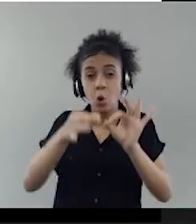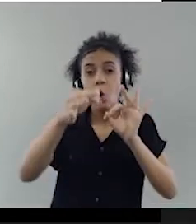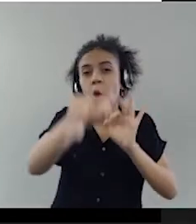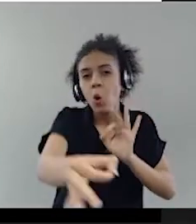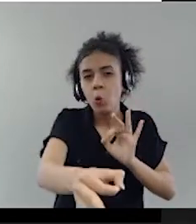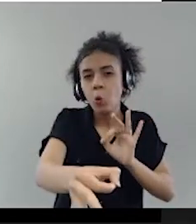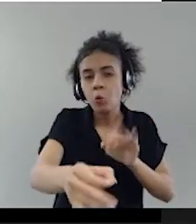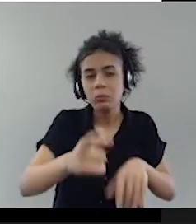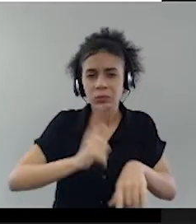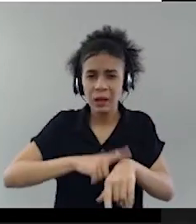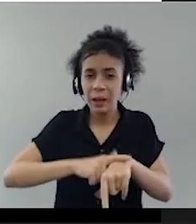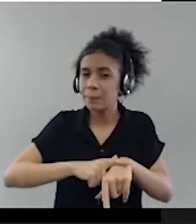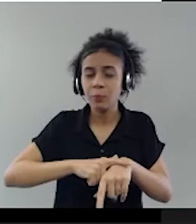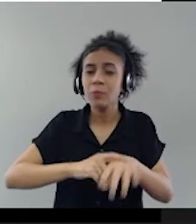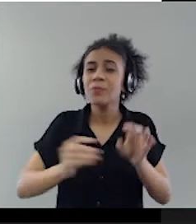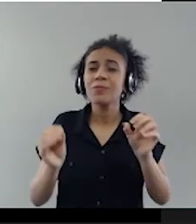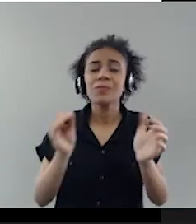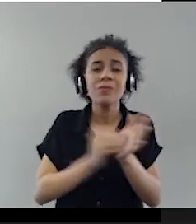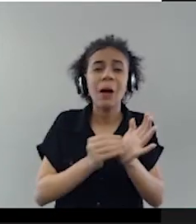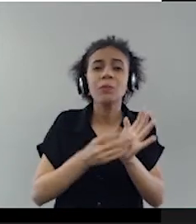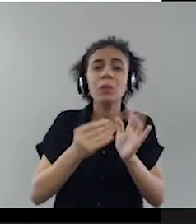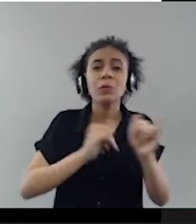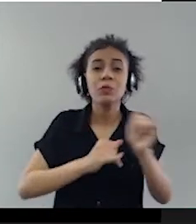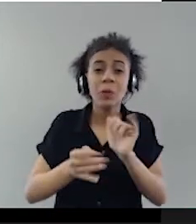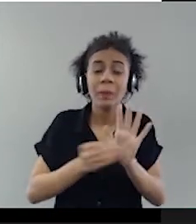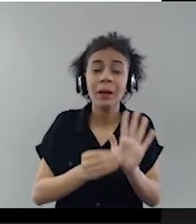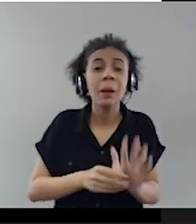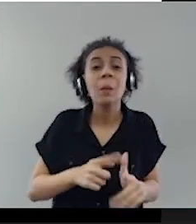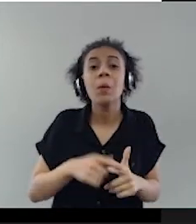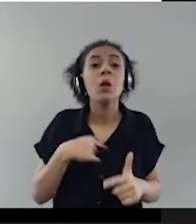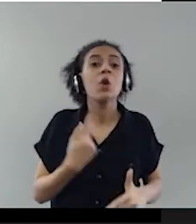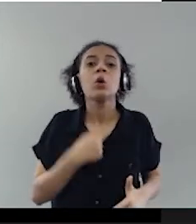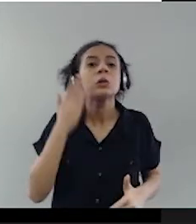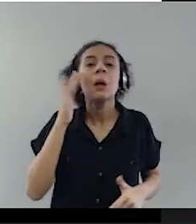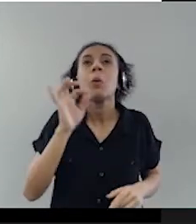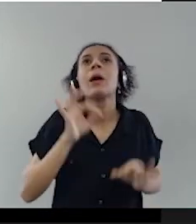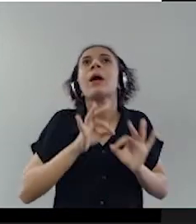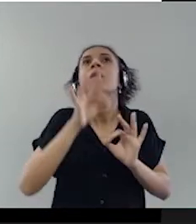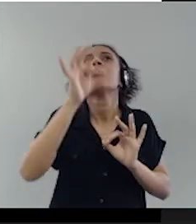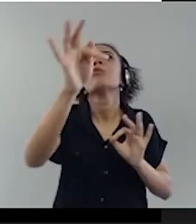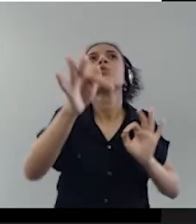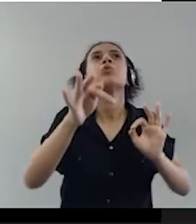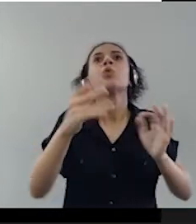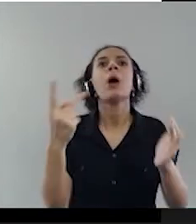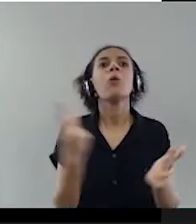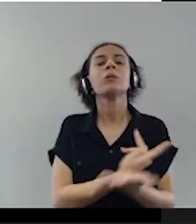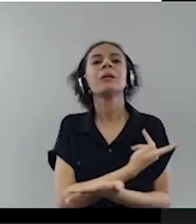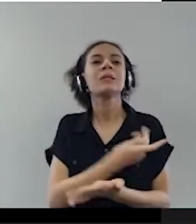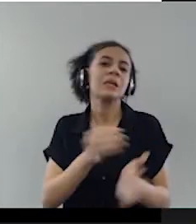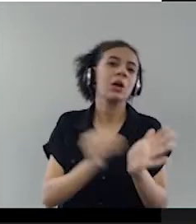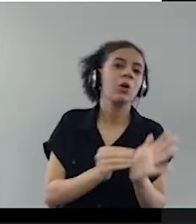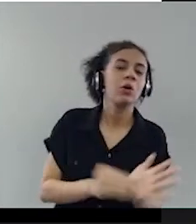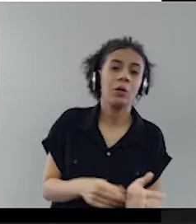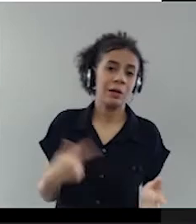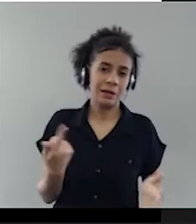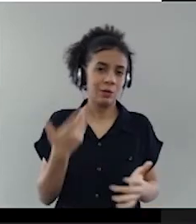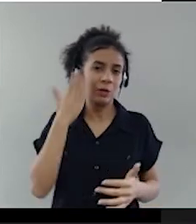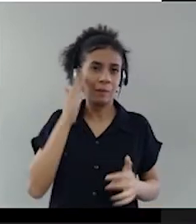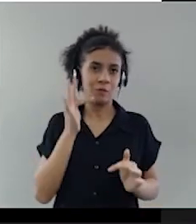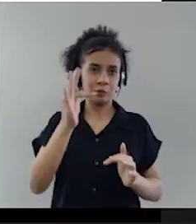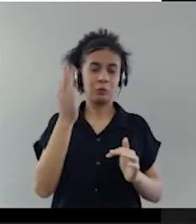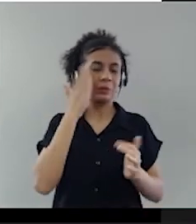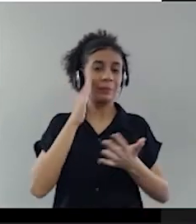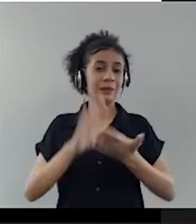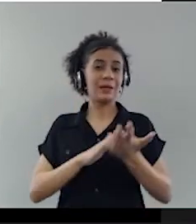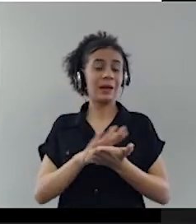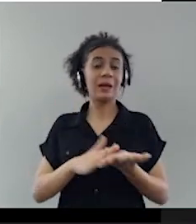incompletos. São assim por quê? Porque você não consegue imaginar tudo que vai acontecer no futuro, você não é cartomante nem evidente,